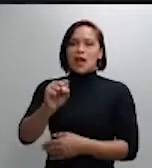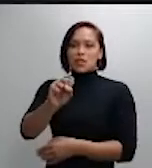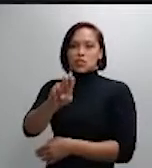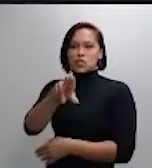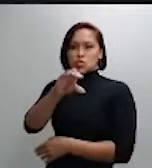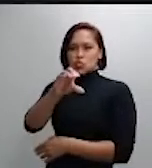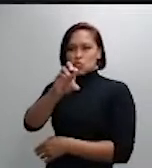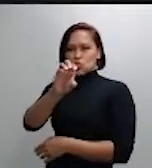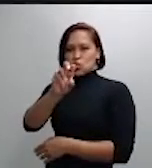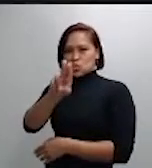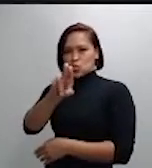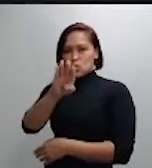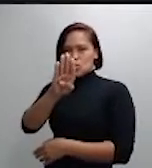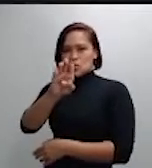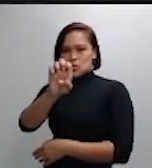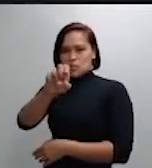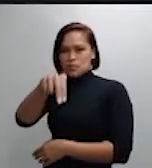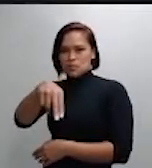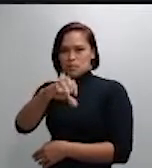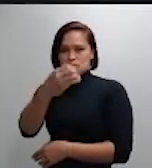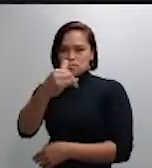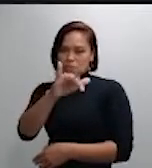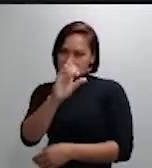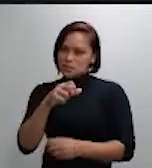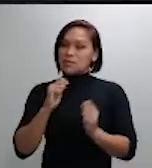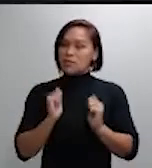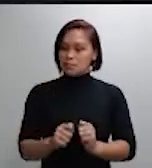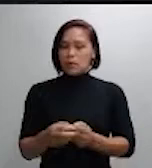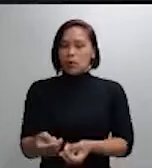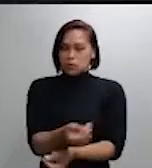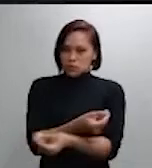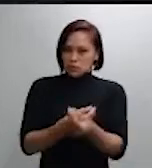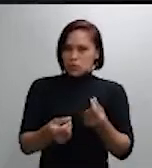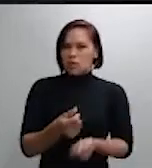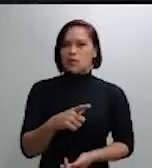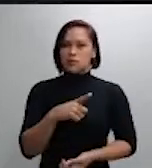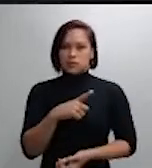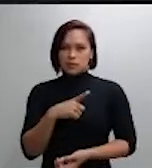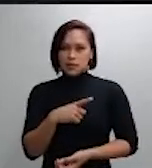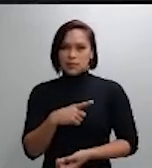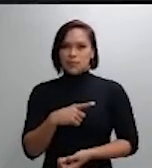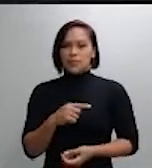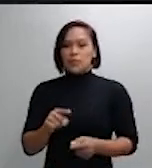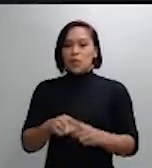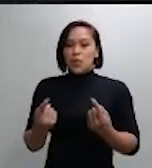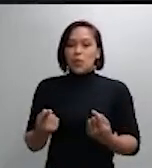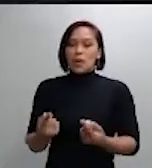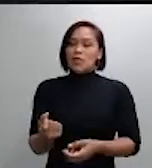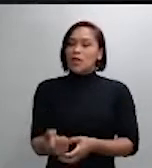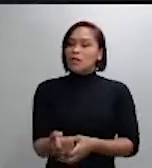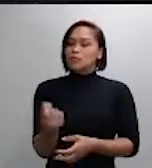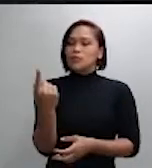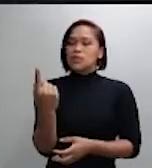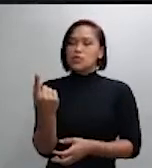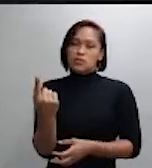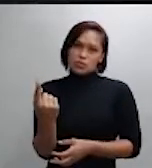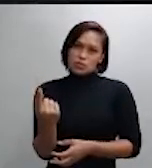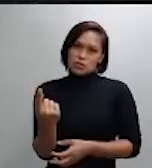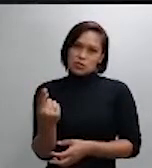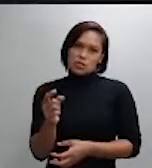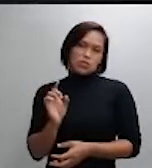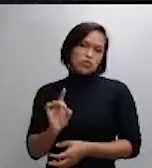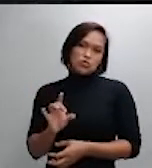portanto, cabível a condenação em honorários. Ou seja, quando a exceção de preceptividade é